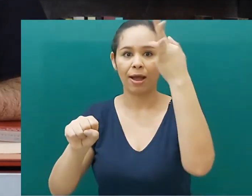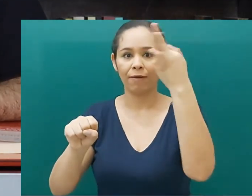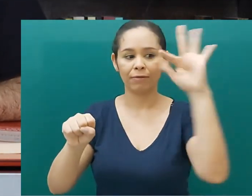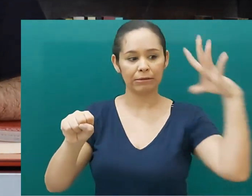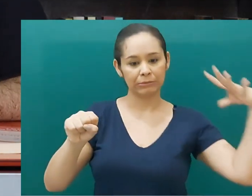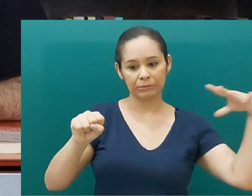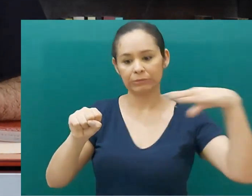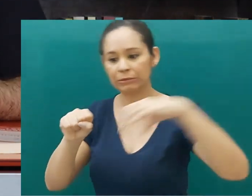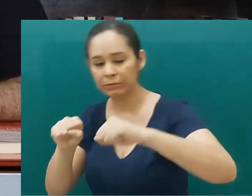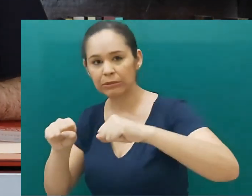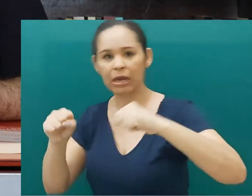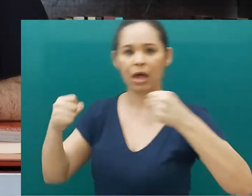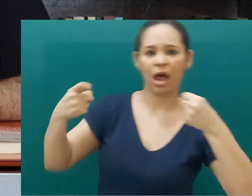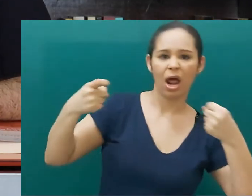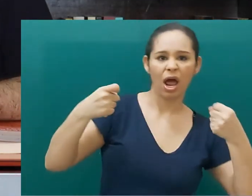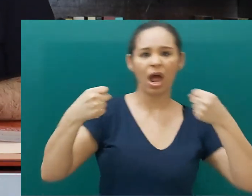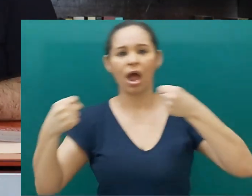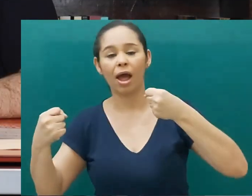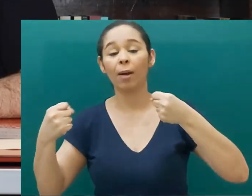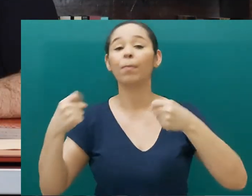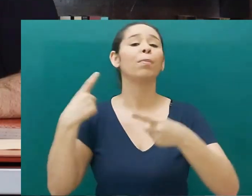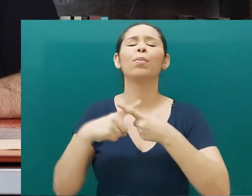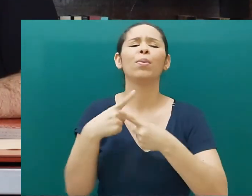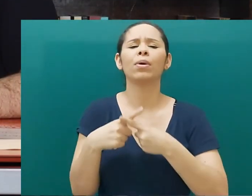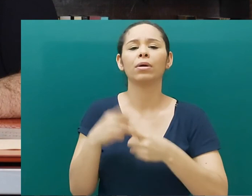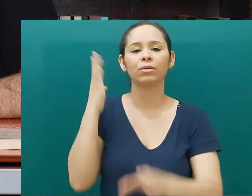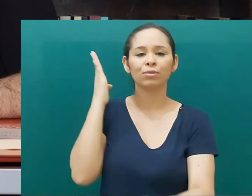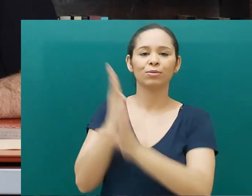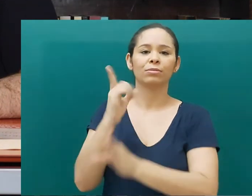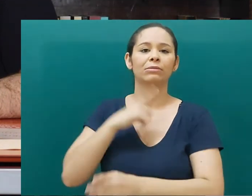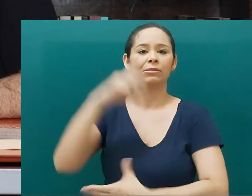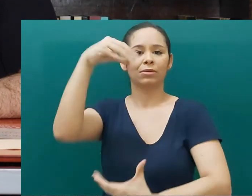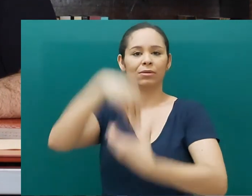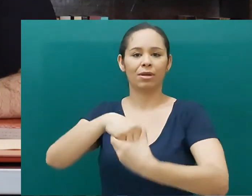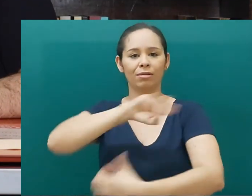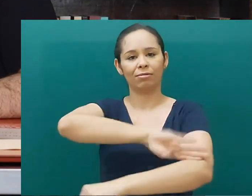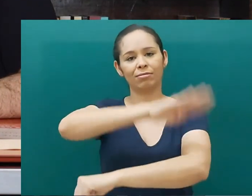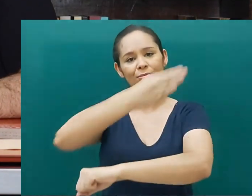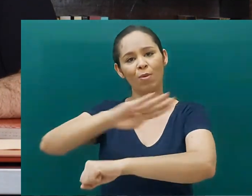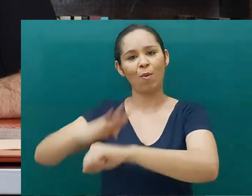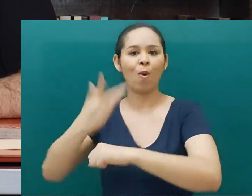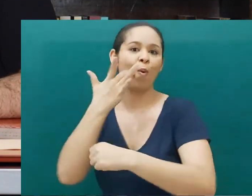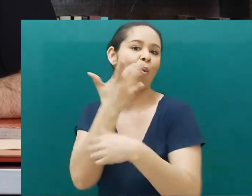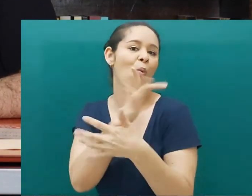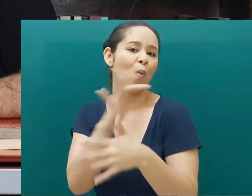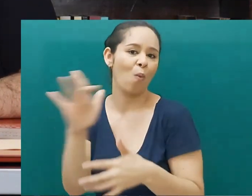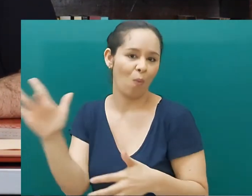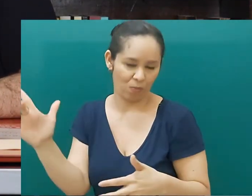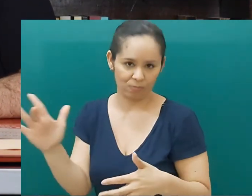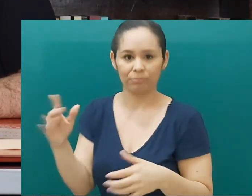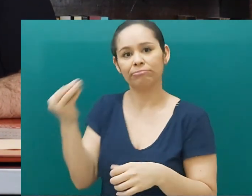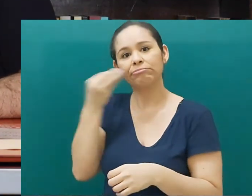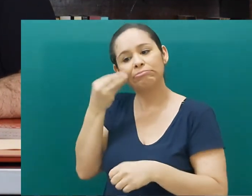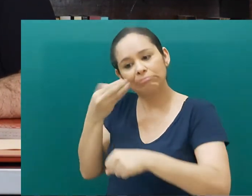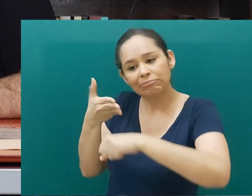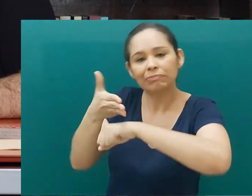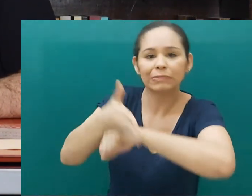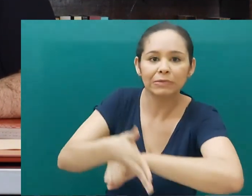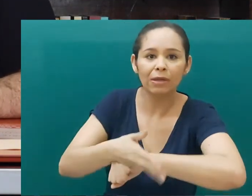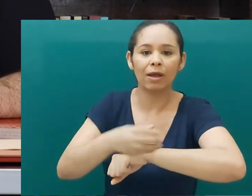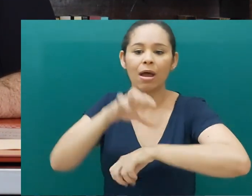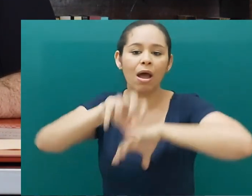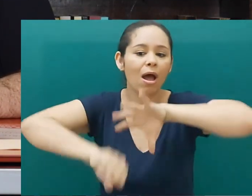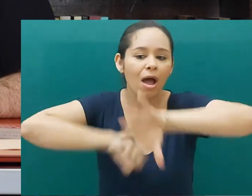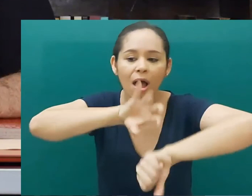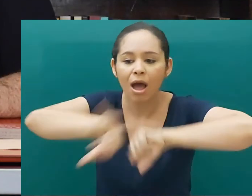porque descobriram que lá tinha ouro. No início do século XX, mais de 10 mil pessoas foram explorar a região em busca de ouro,